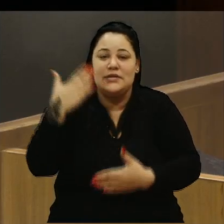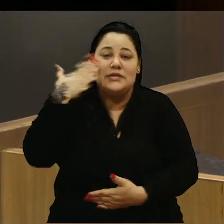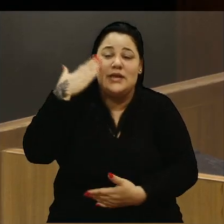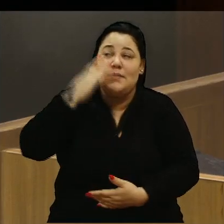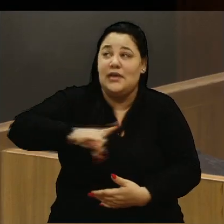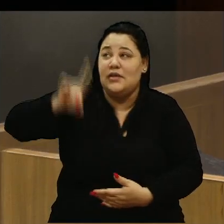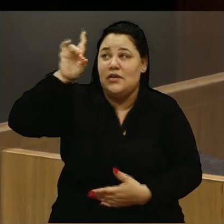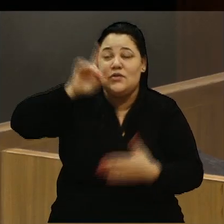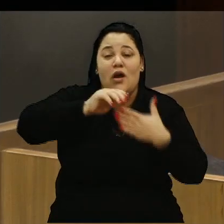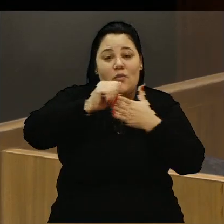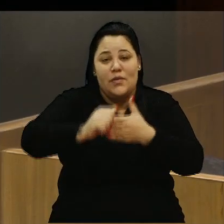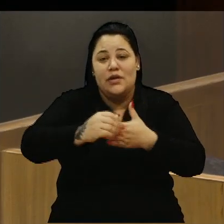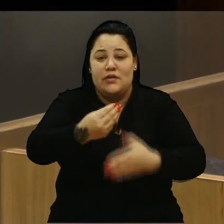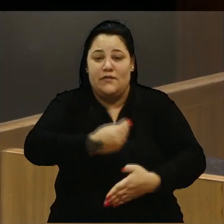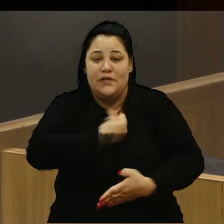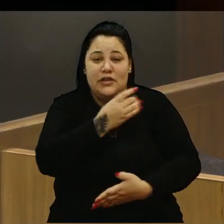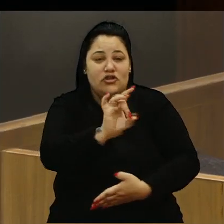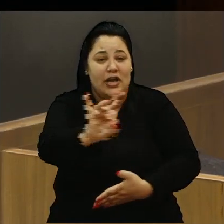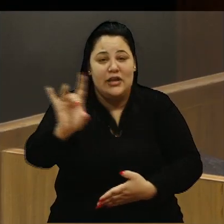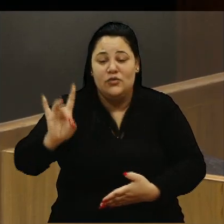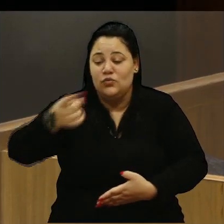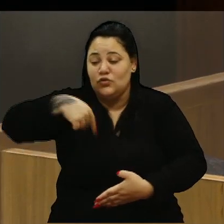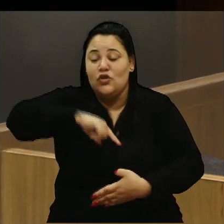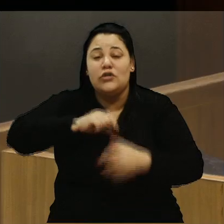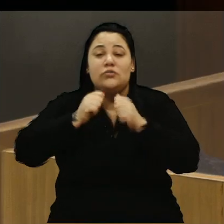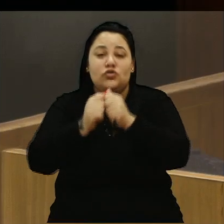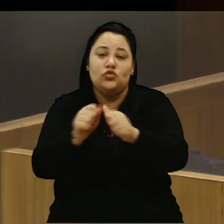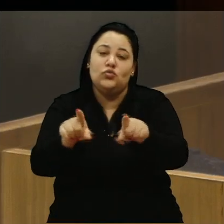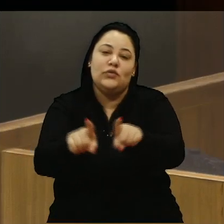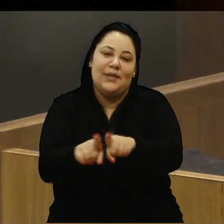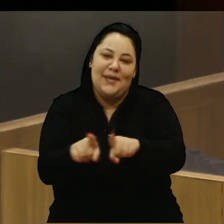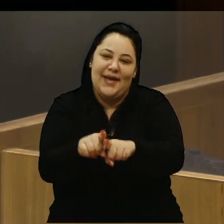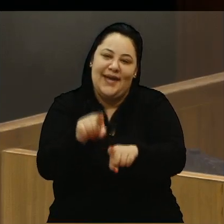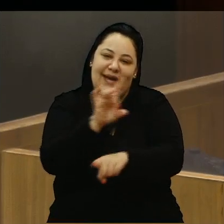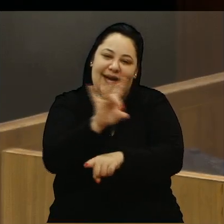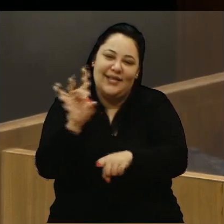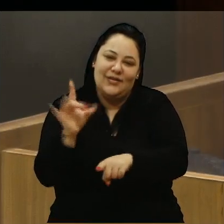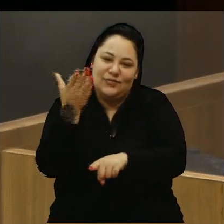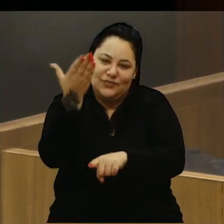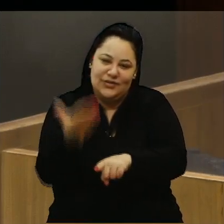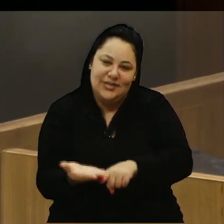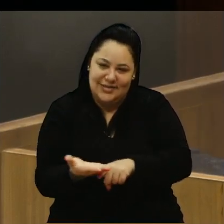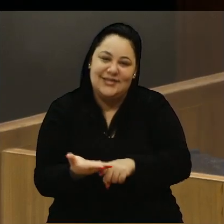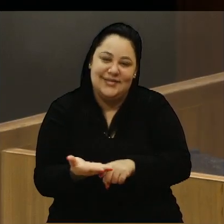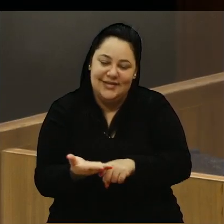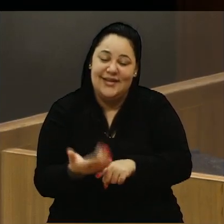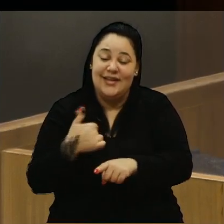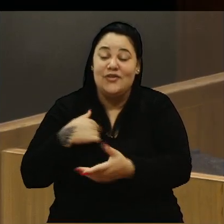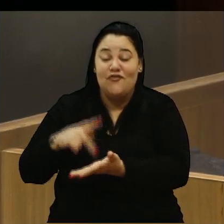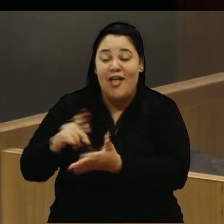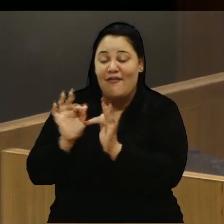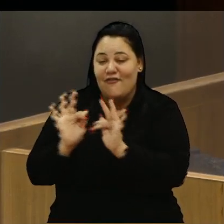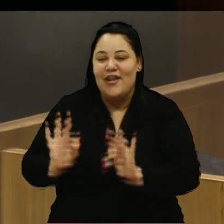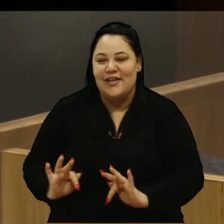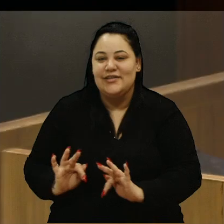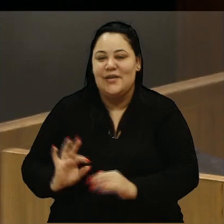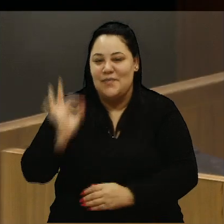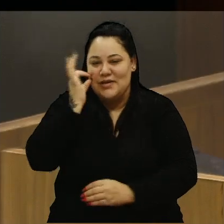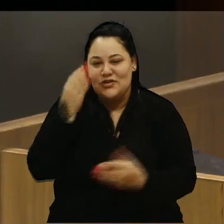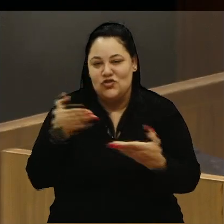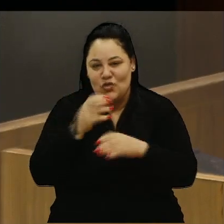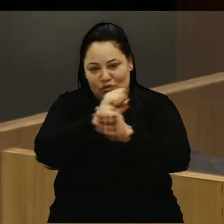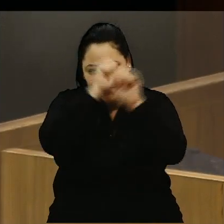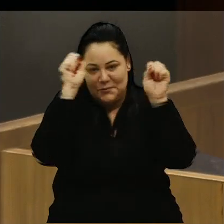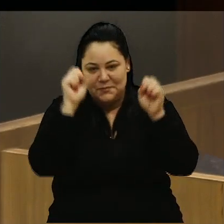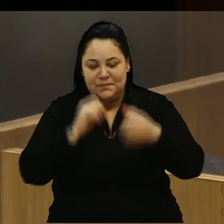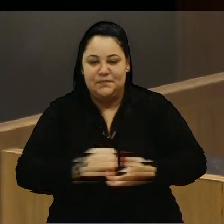com vocês e nós estamos com vocês também, a cada um de vocês, por isso que estamos muito felizes de estar aqui nessa manhã.